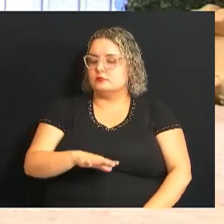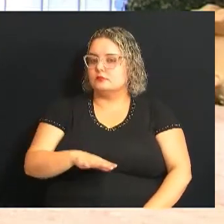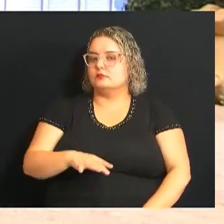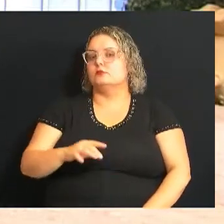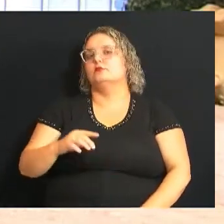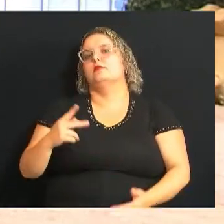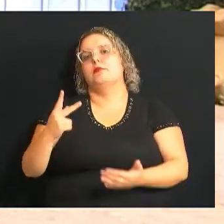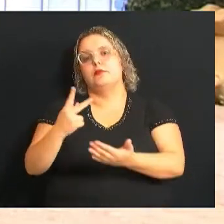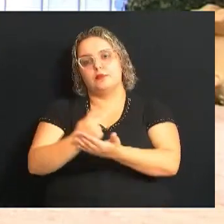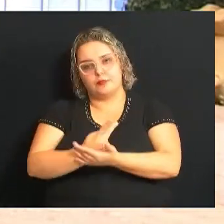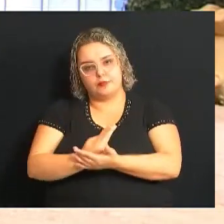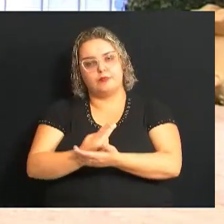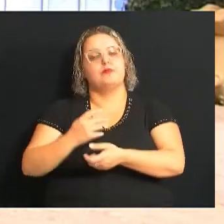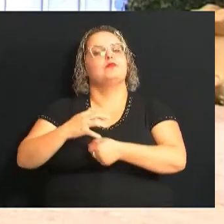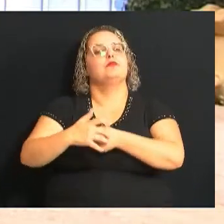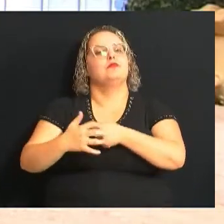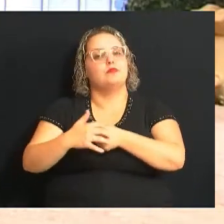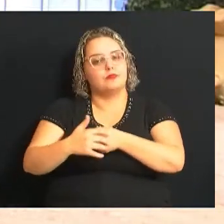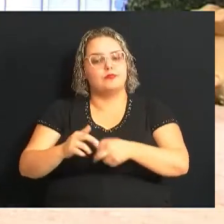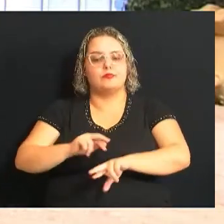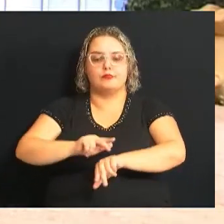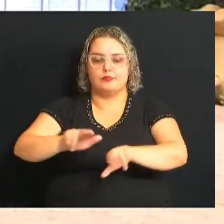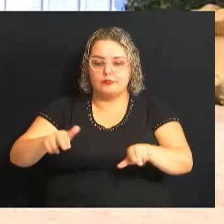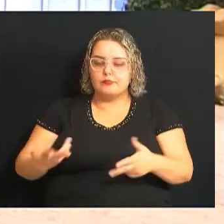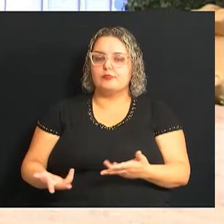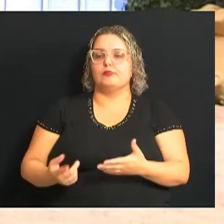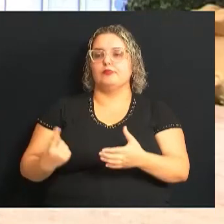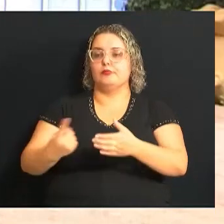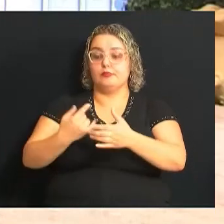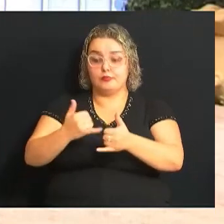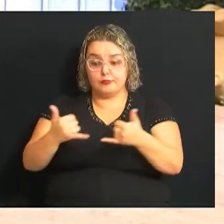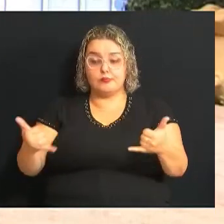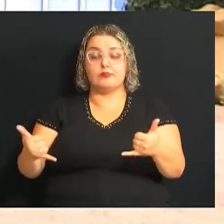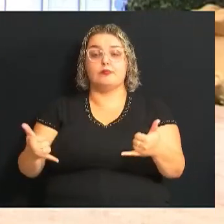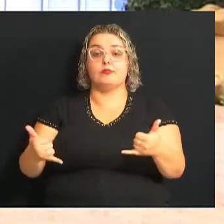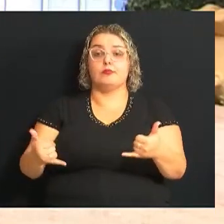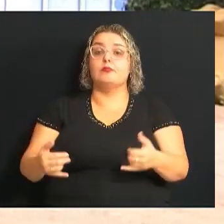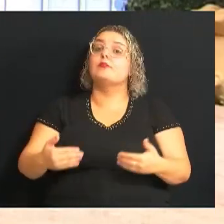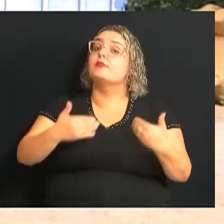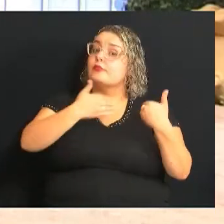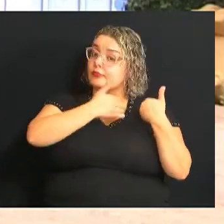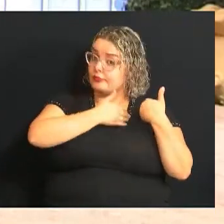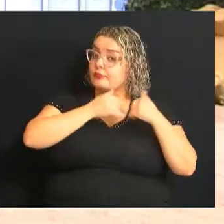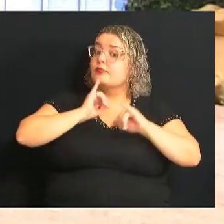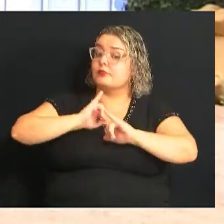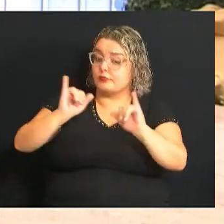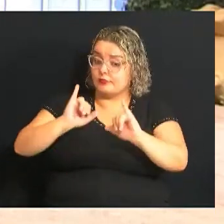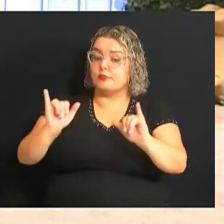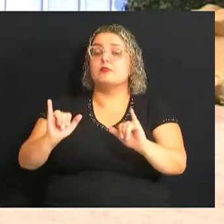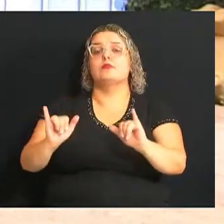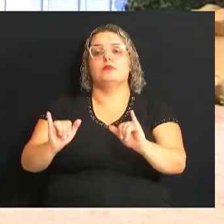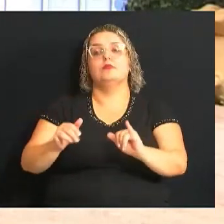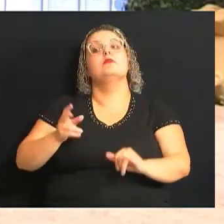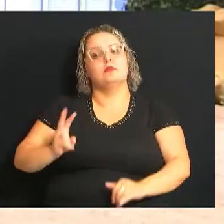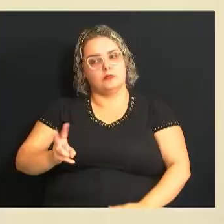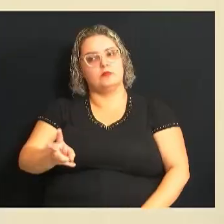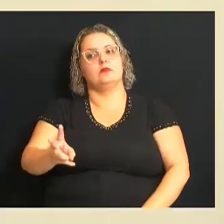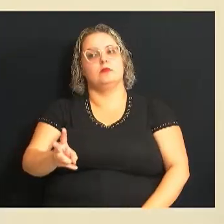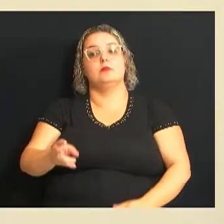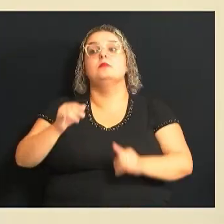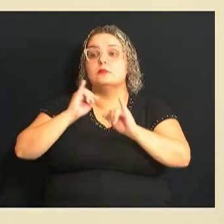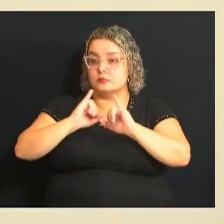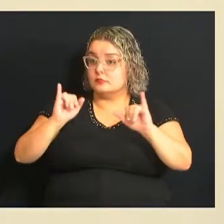A Prefeitura vai ficar responsável pela ampla publicidade e fazer campanha permanente de